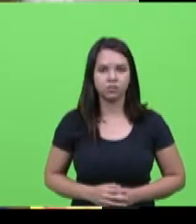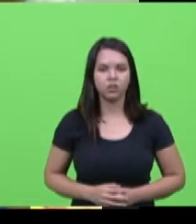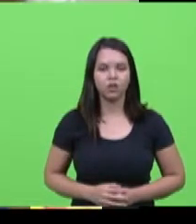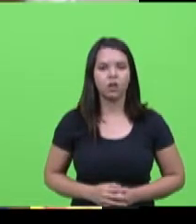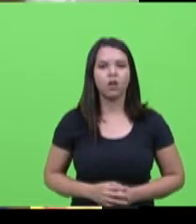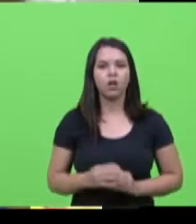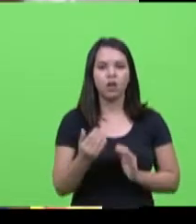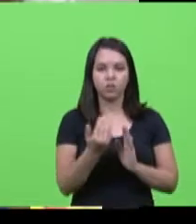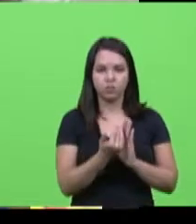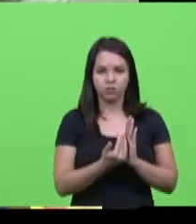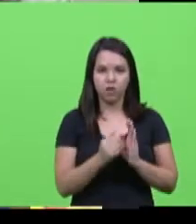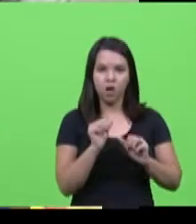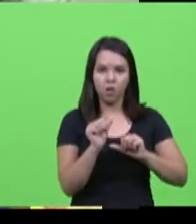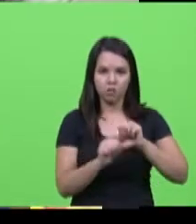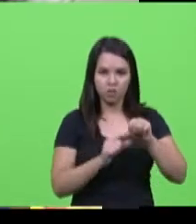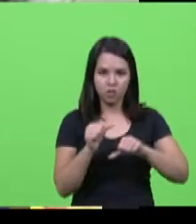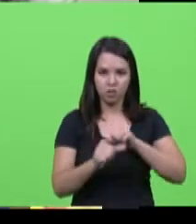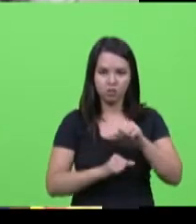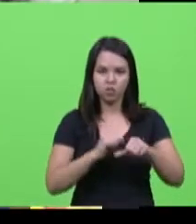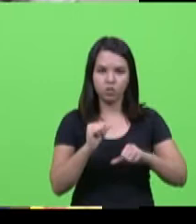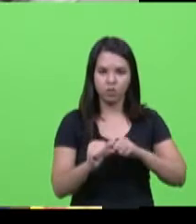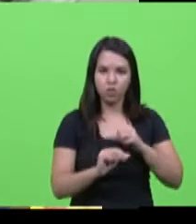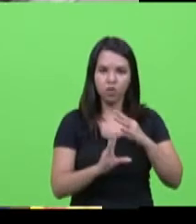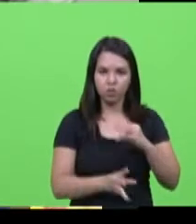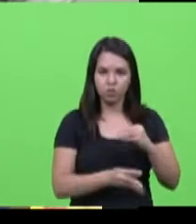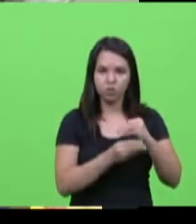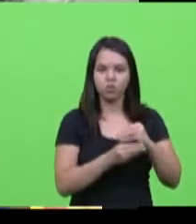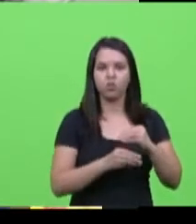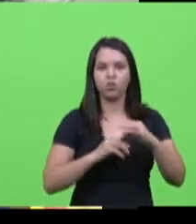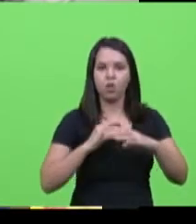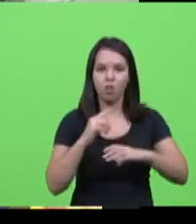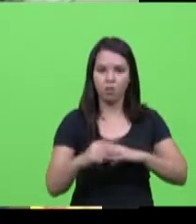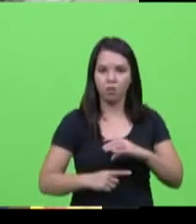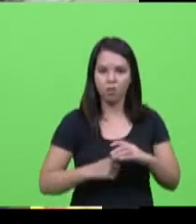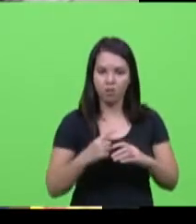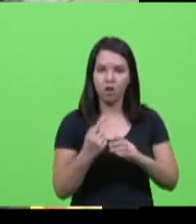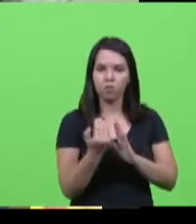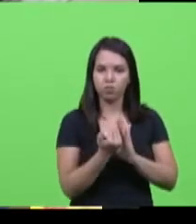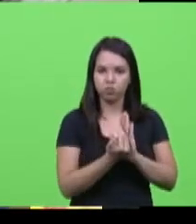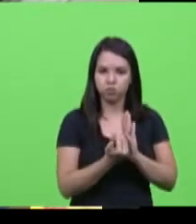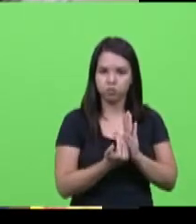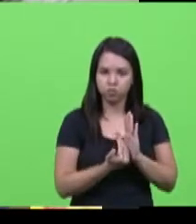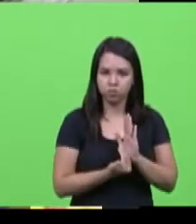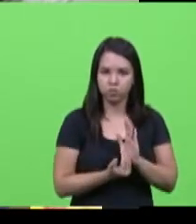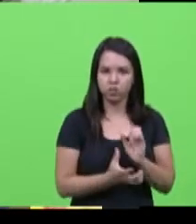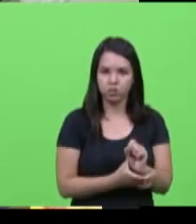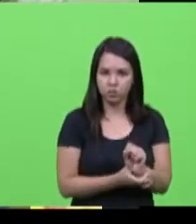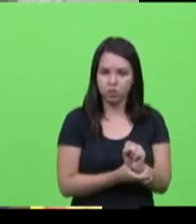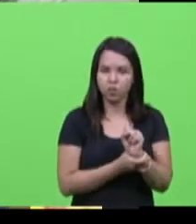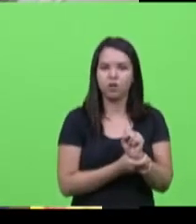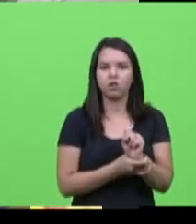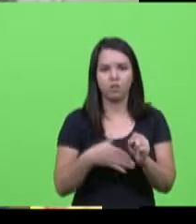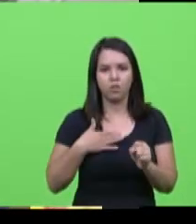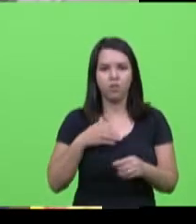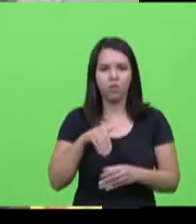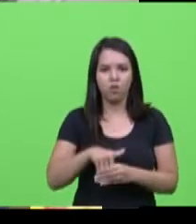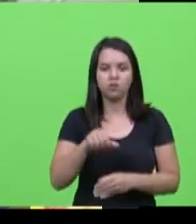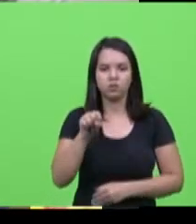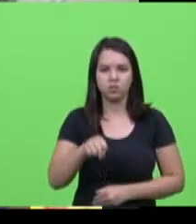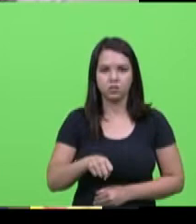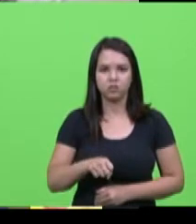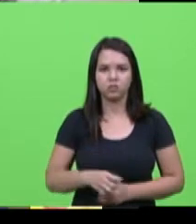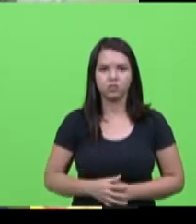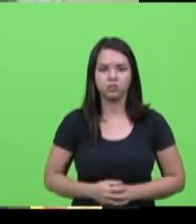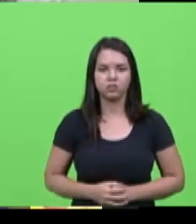feitas no substitutivo global, incluindo medidas rígidas de segurança para a saúde, meu voto é sim. Sim, deputado